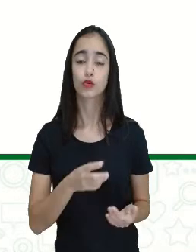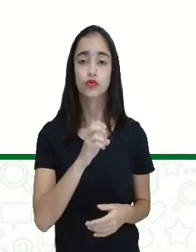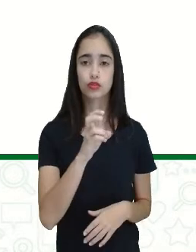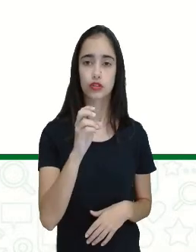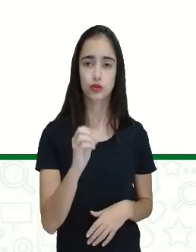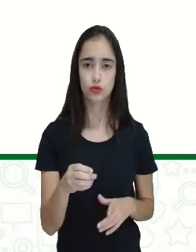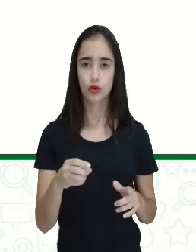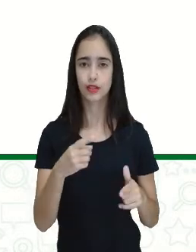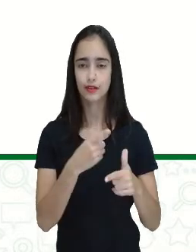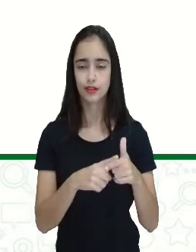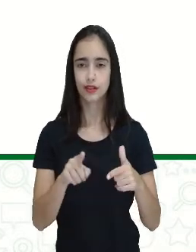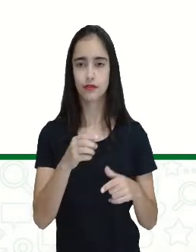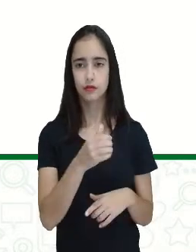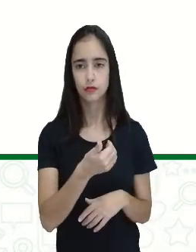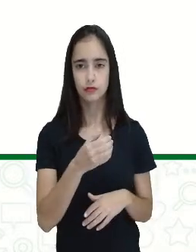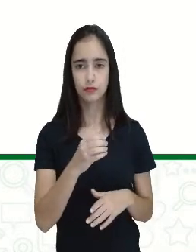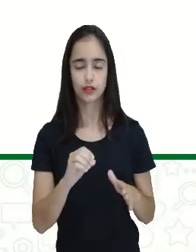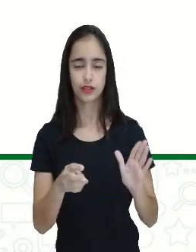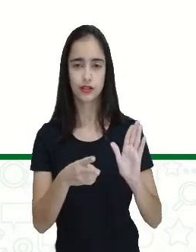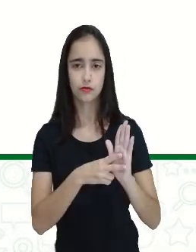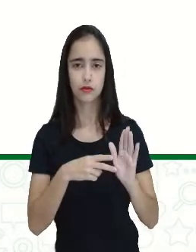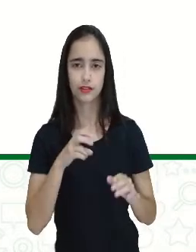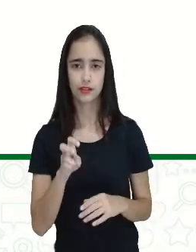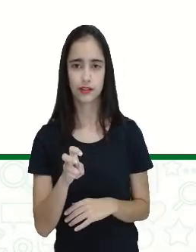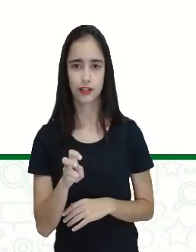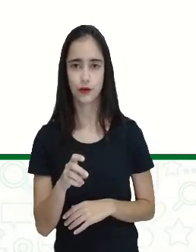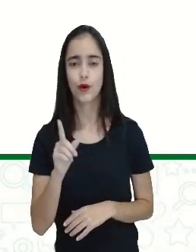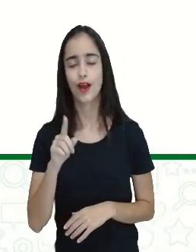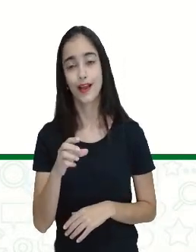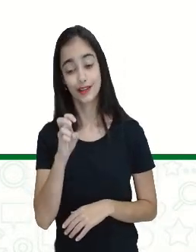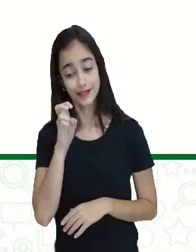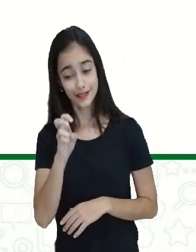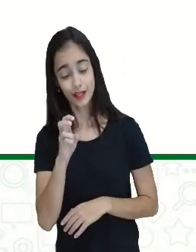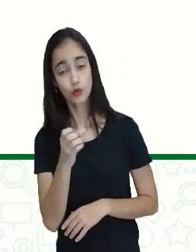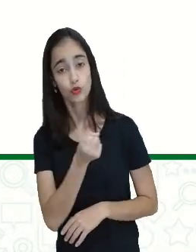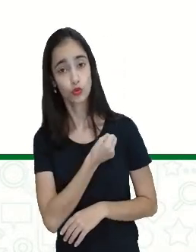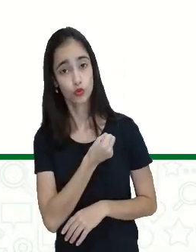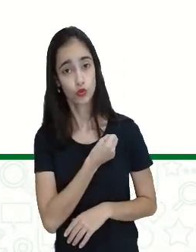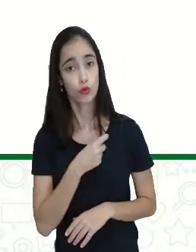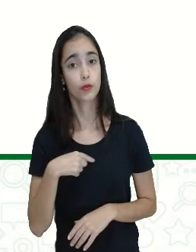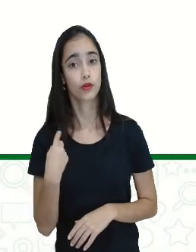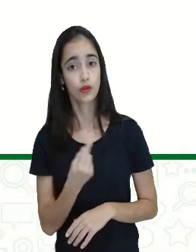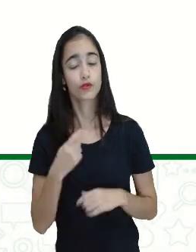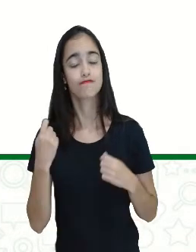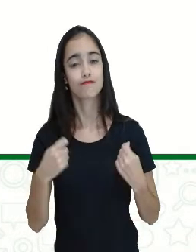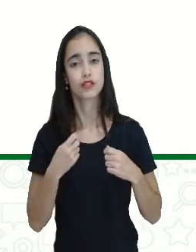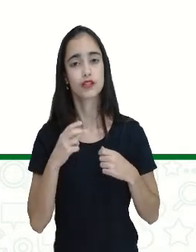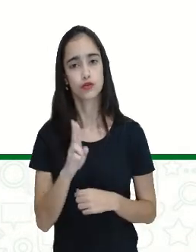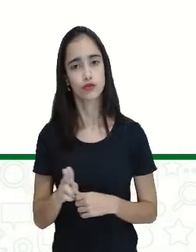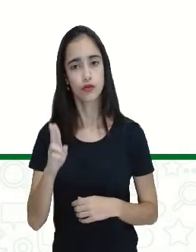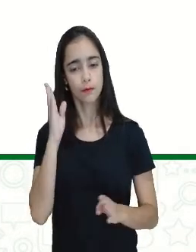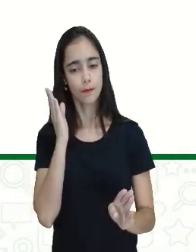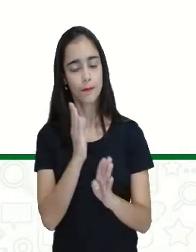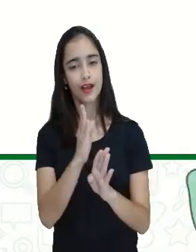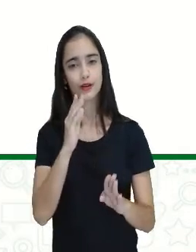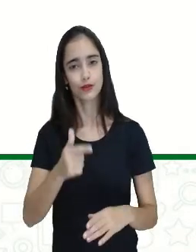é 5. Esse é o número que vamos trabalhar para poder encontrar a segunda parte do etanol.